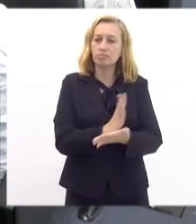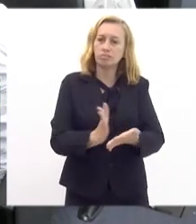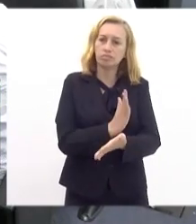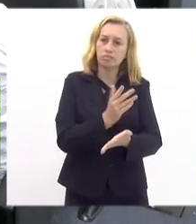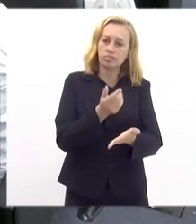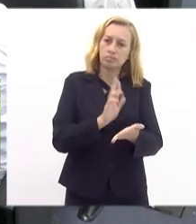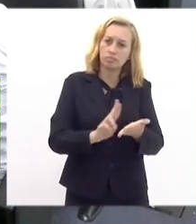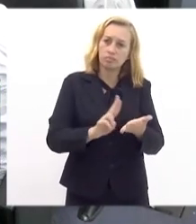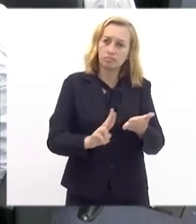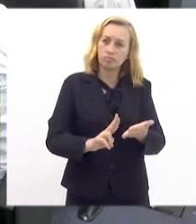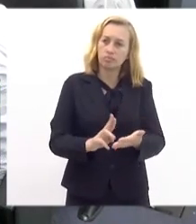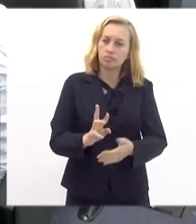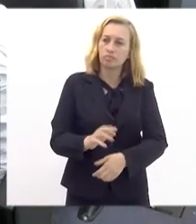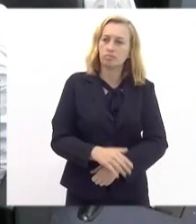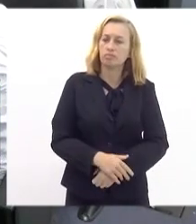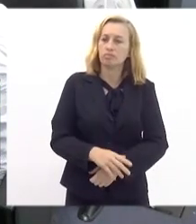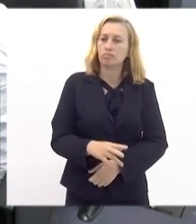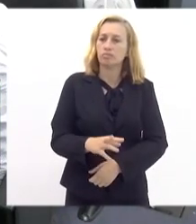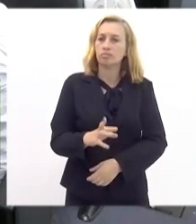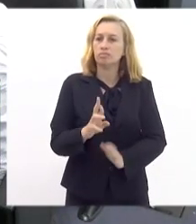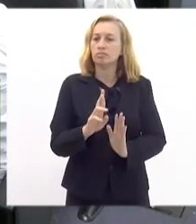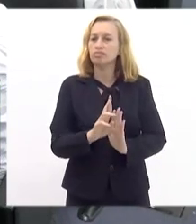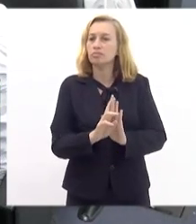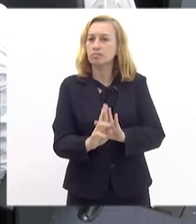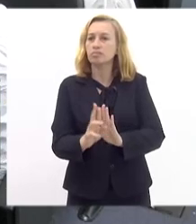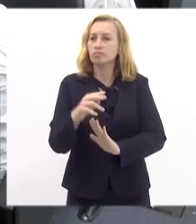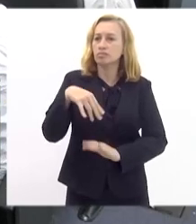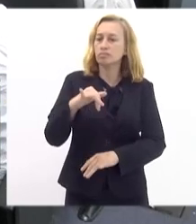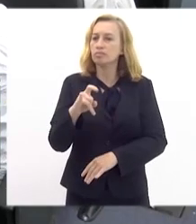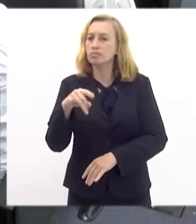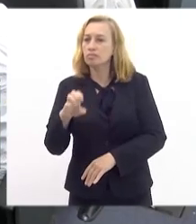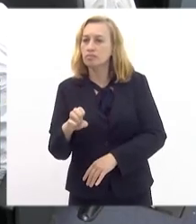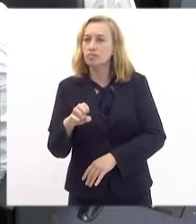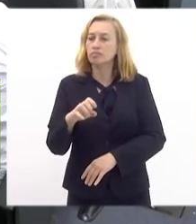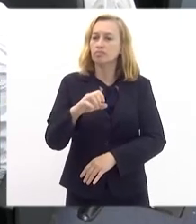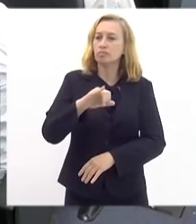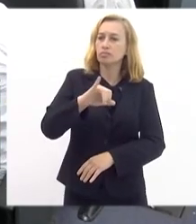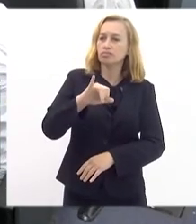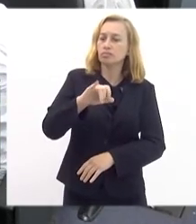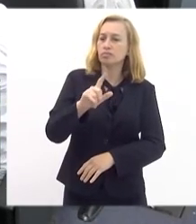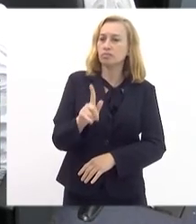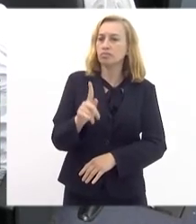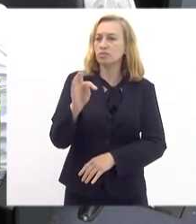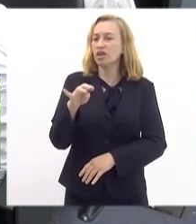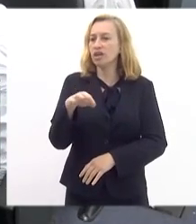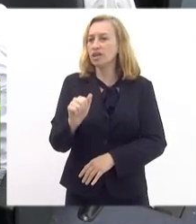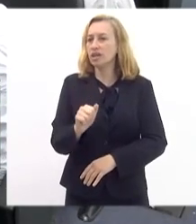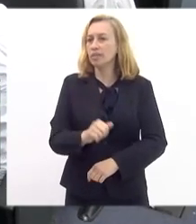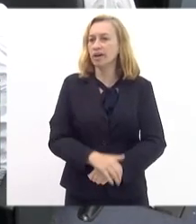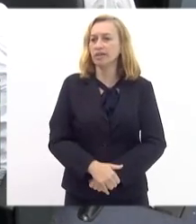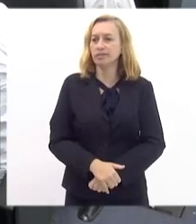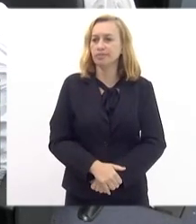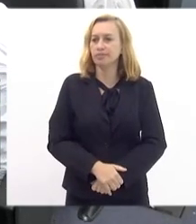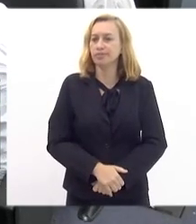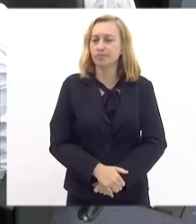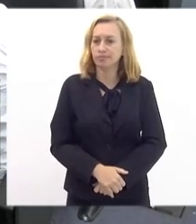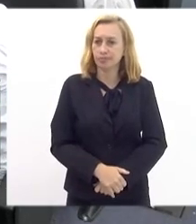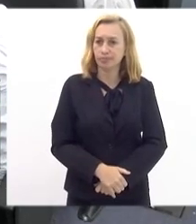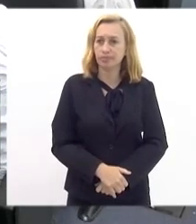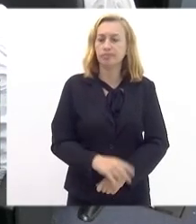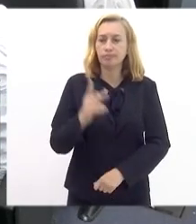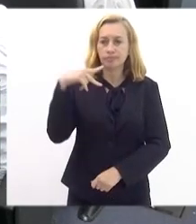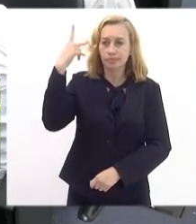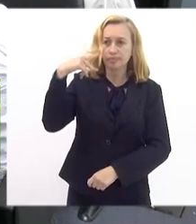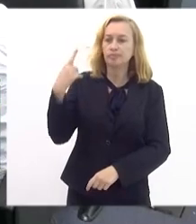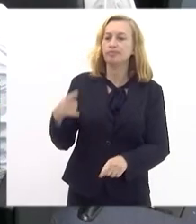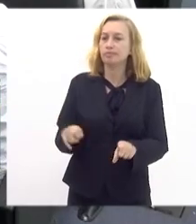por gentileza tem a representante aquele colhe tem a a Juliette Matias e outras pessoas também estão escrito por gentileza com Clube eu tenho Vereador